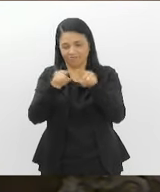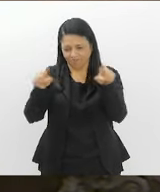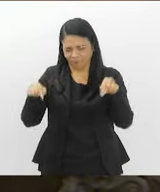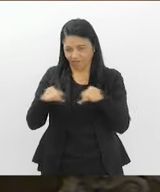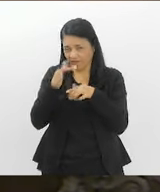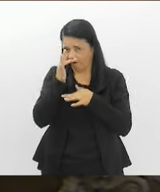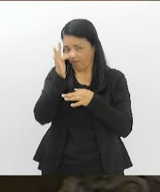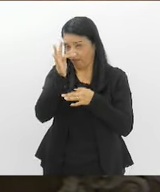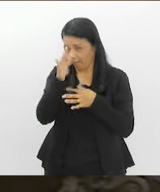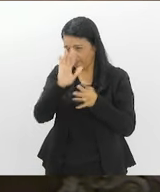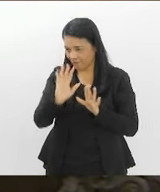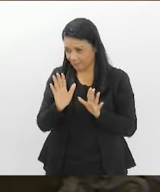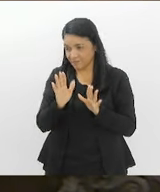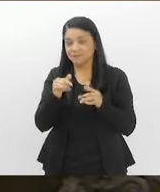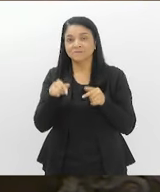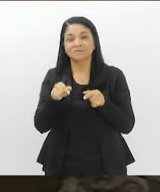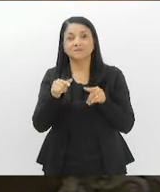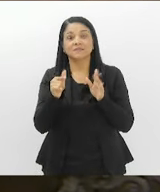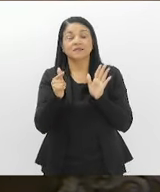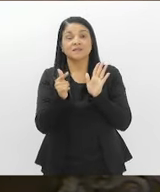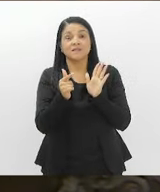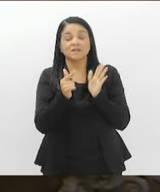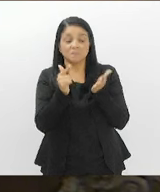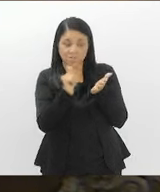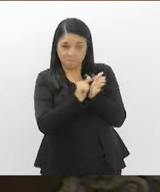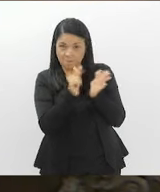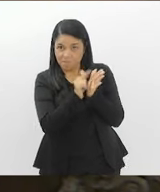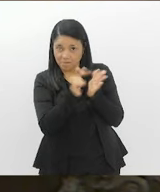das páginas aponta que